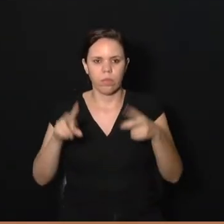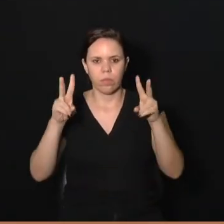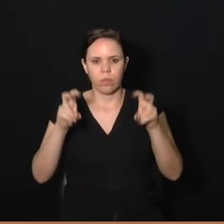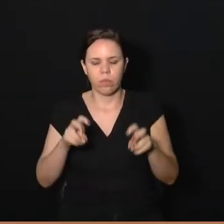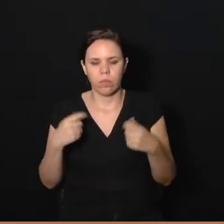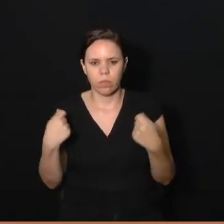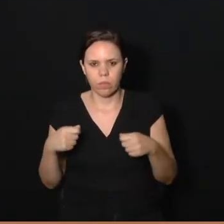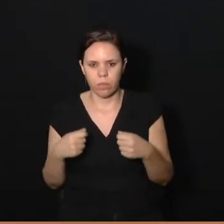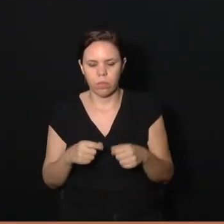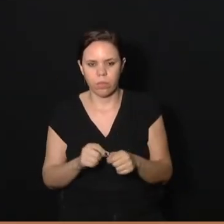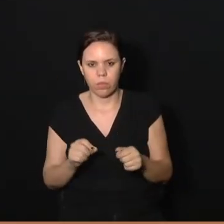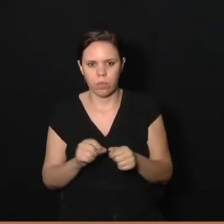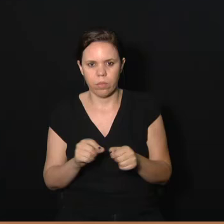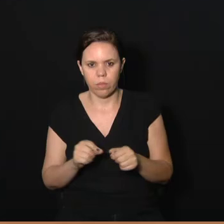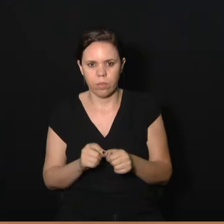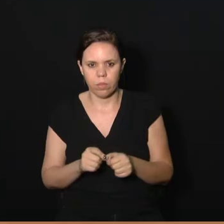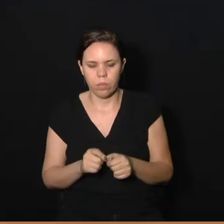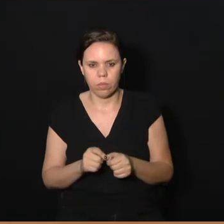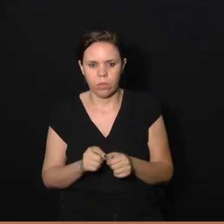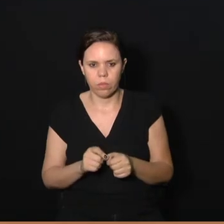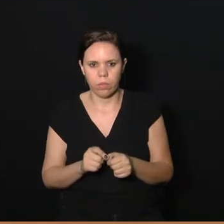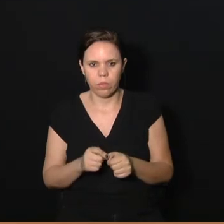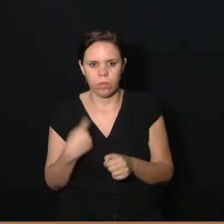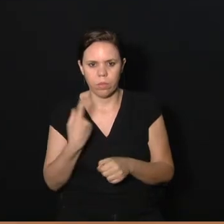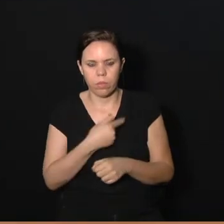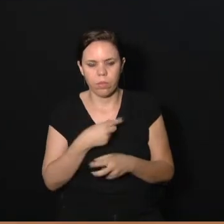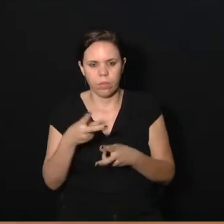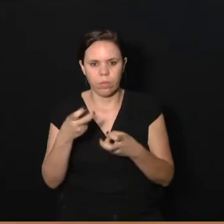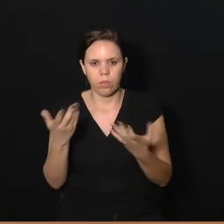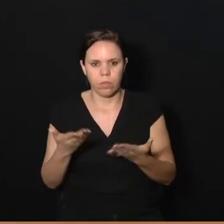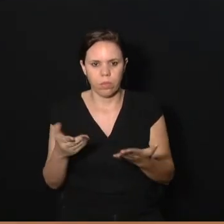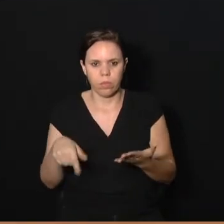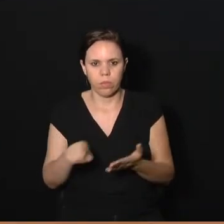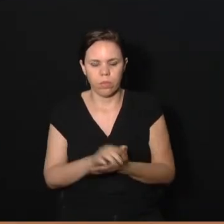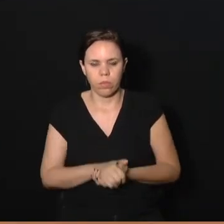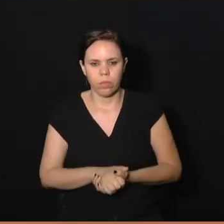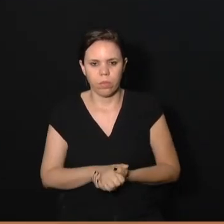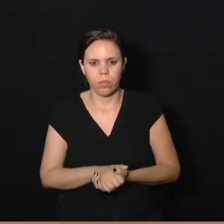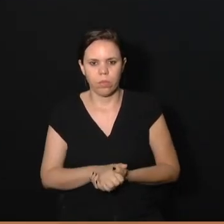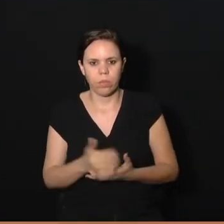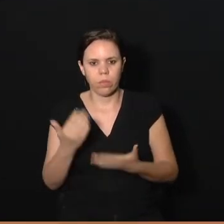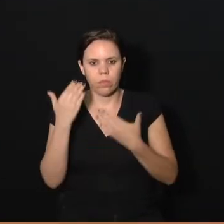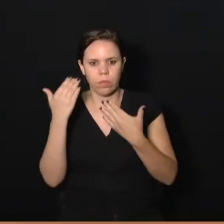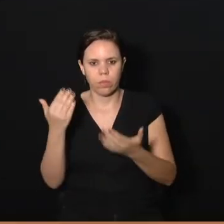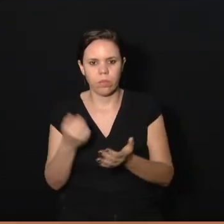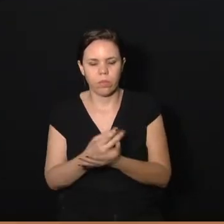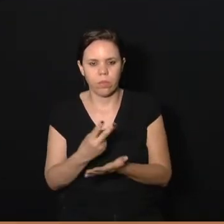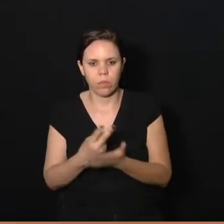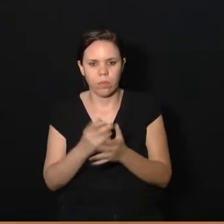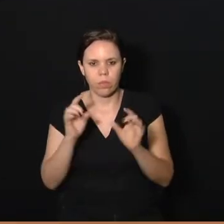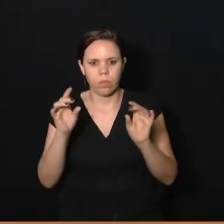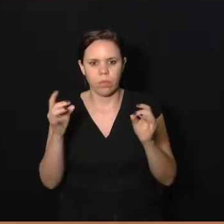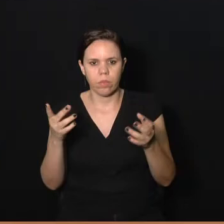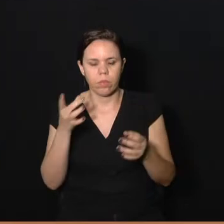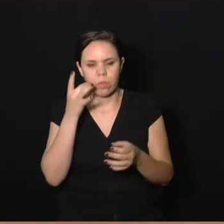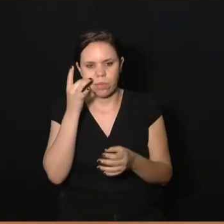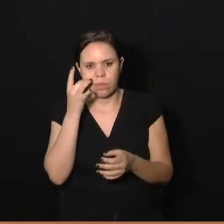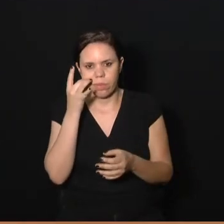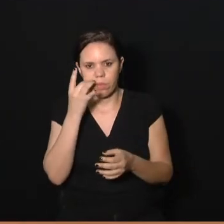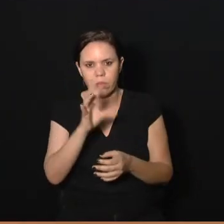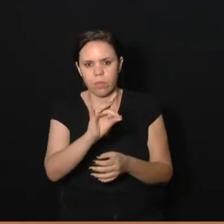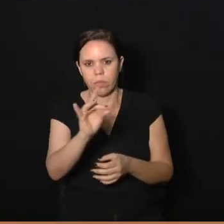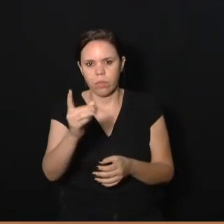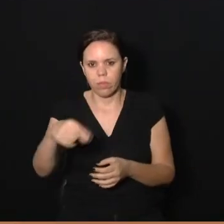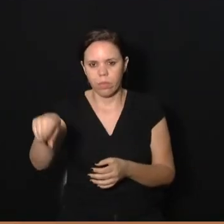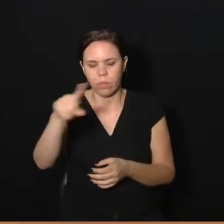feito também nessa questão que nós vimos aqui hoje. E então agradecer mesmo, especialmente a presença de cada